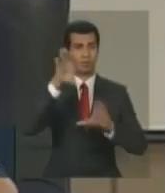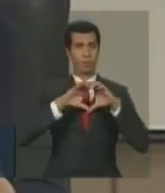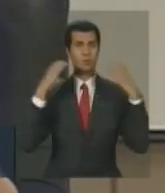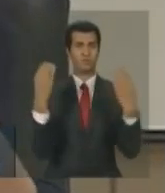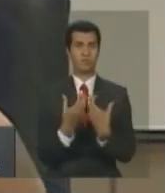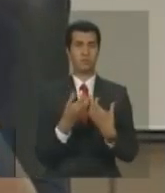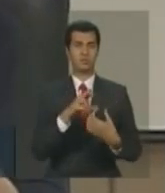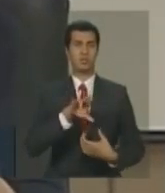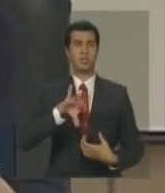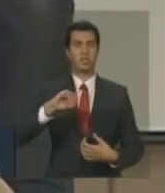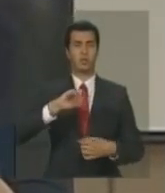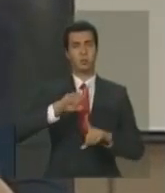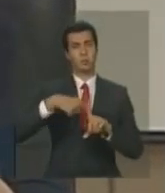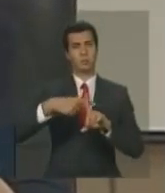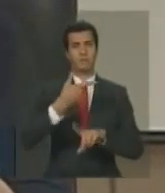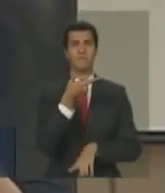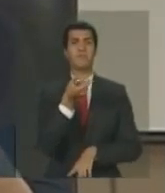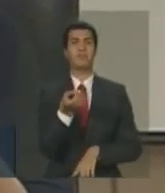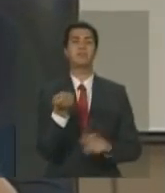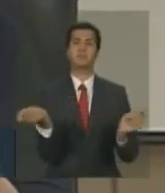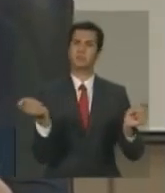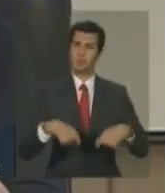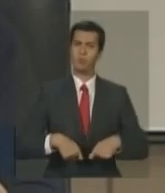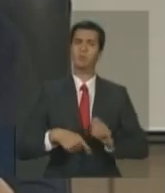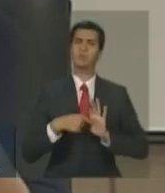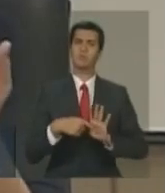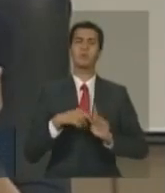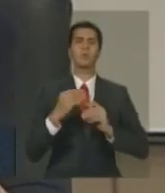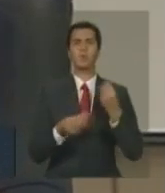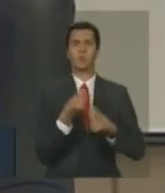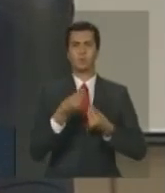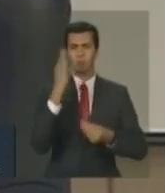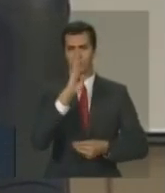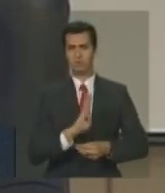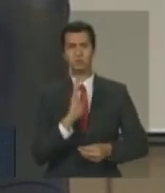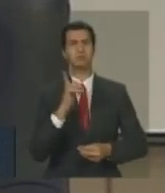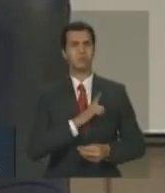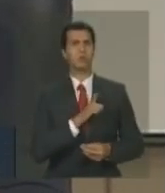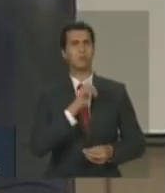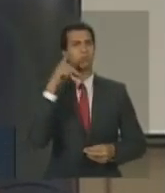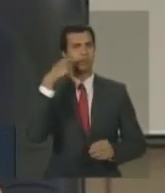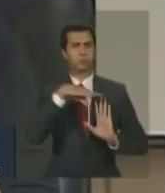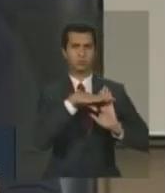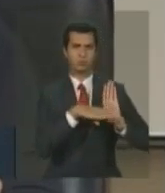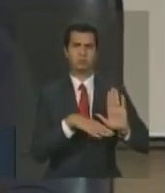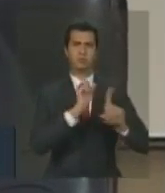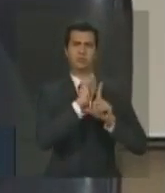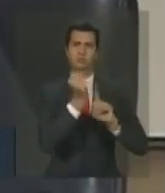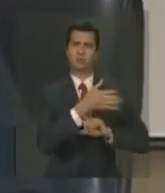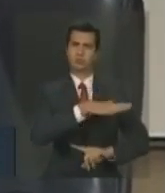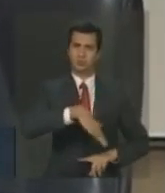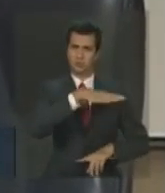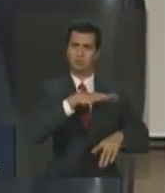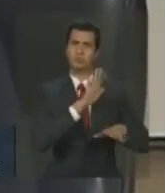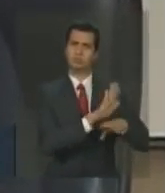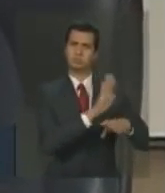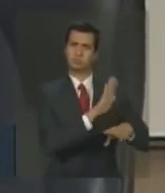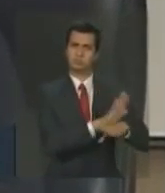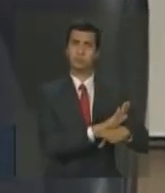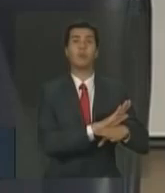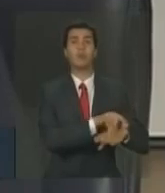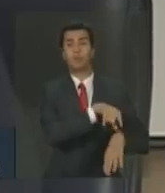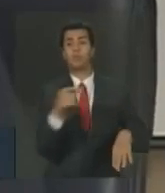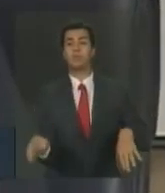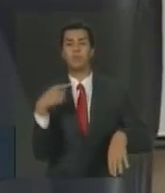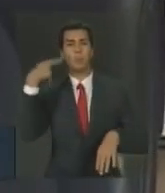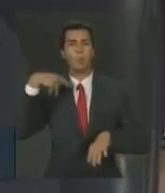o casamento das ações sociais, das políticas sociais, com as políticas de sustentabilidade ambiental.